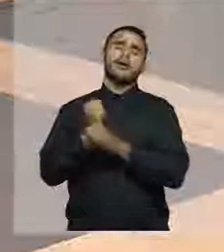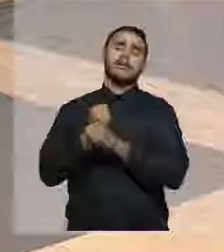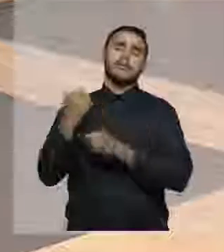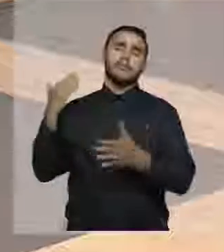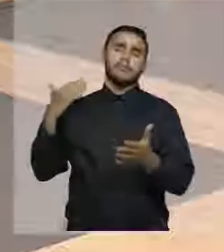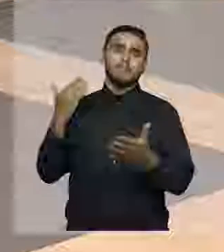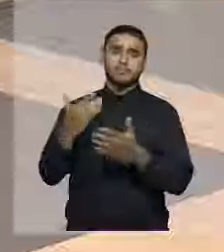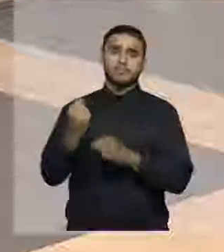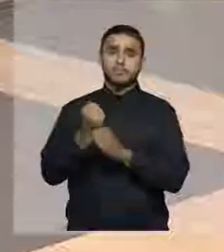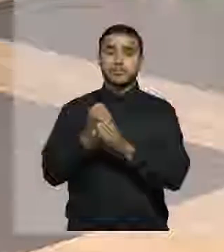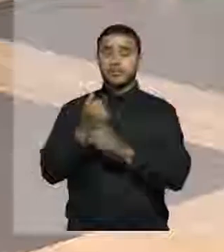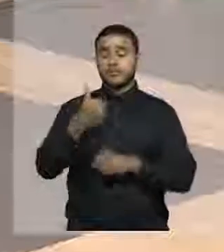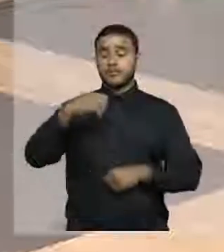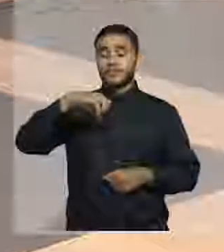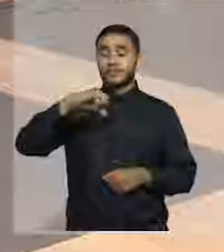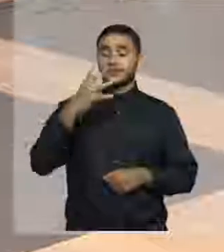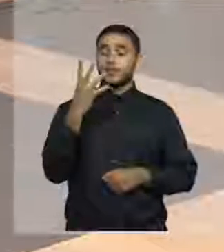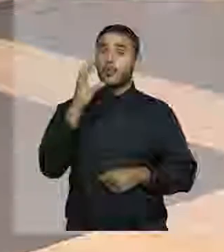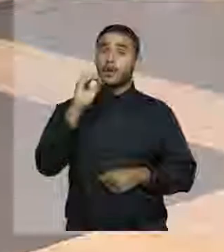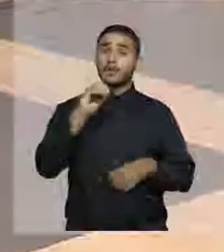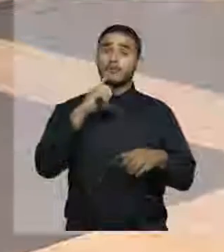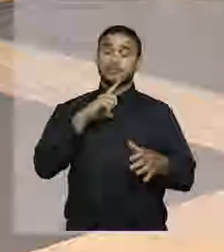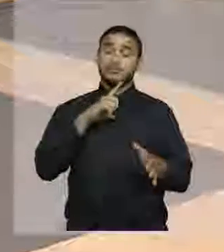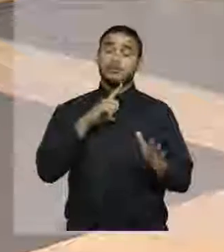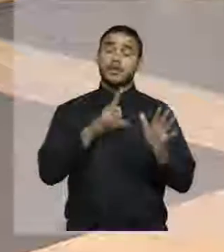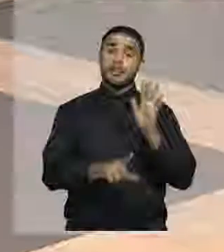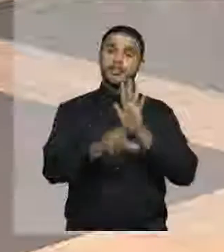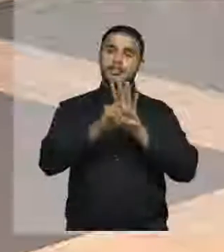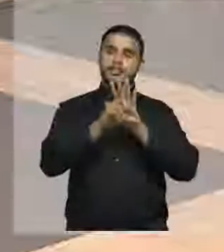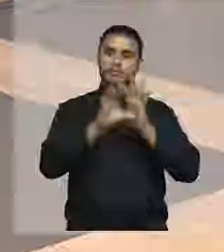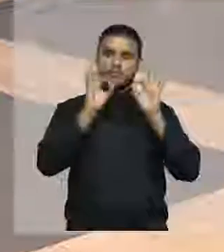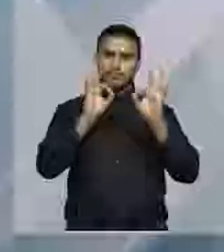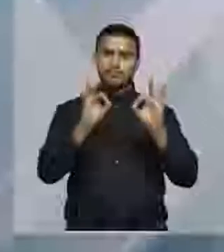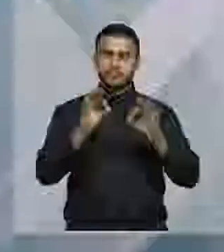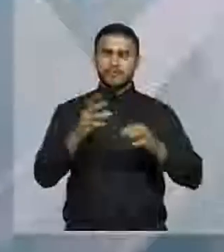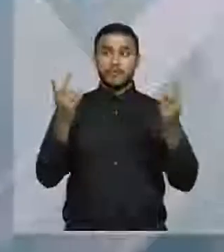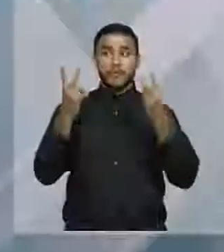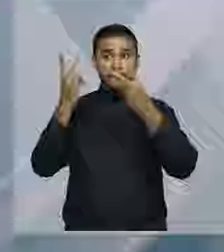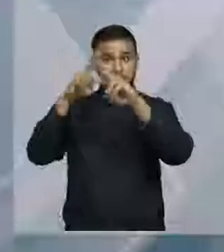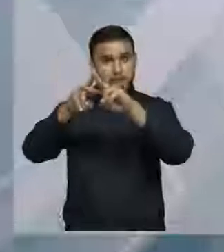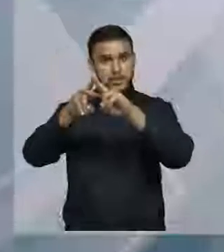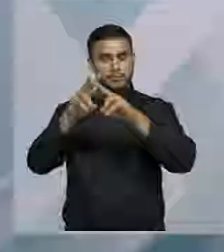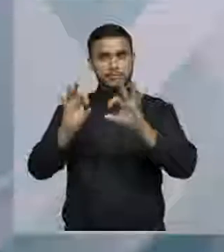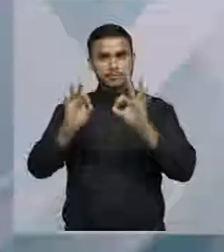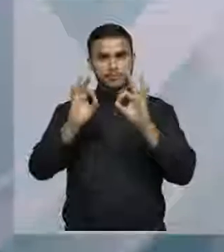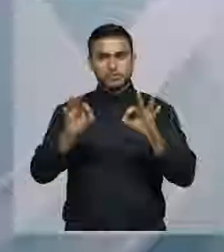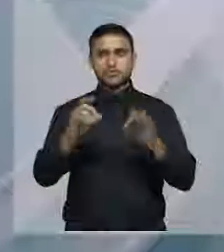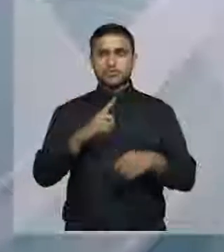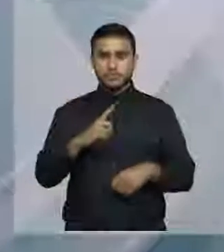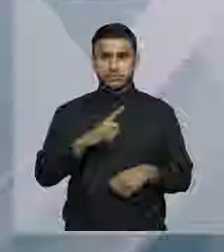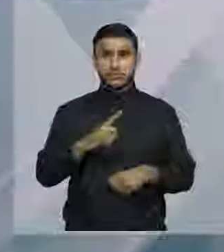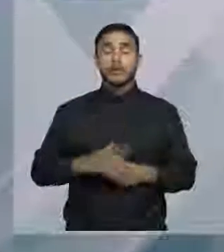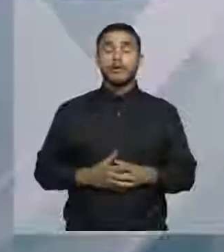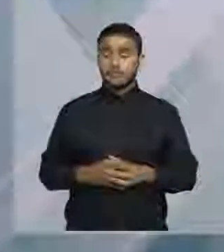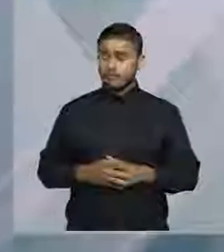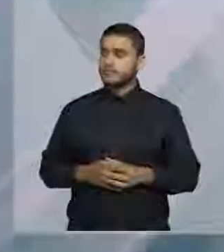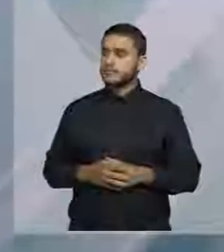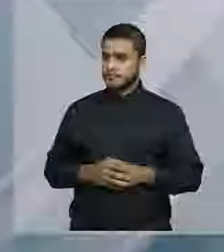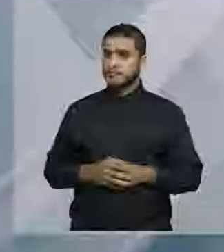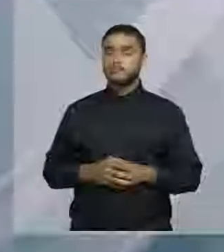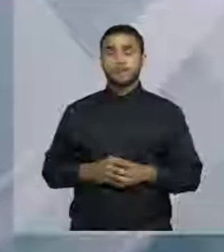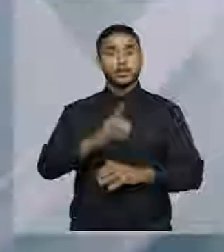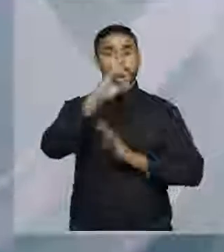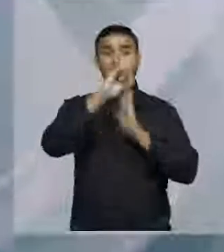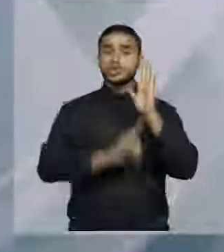desde do Código Penal de 1940, que é o estrito cumprimento do dever legal, que é um excludente de